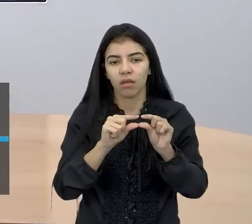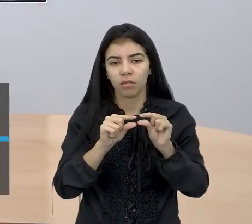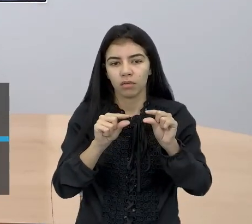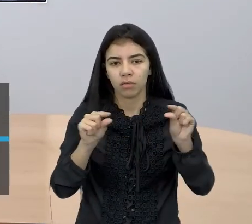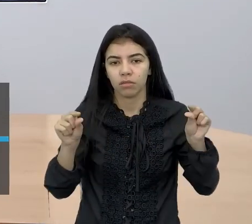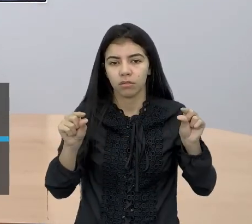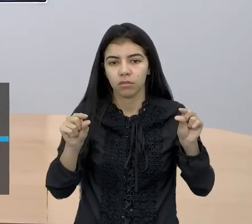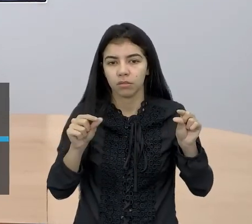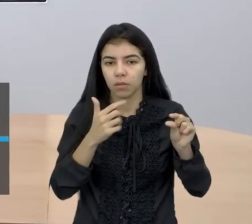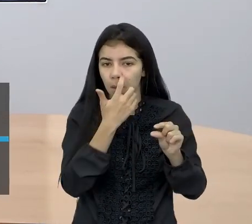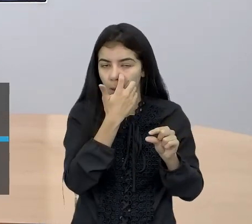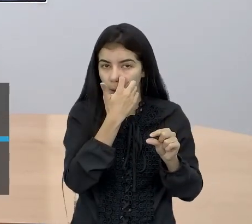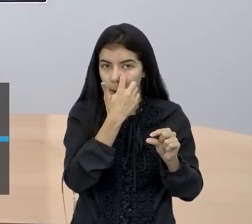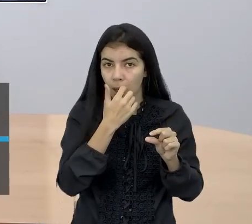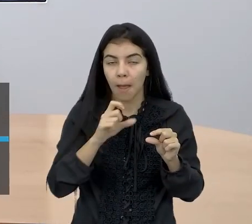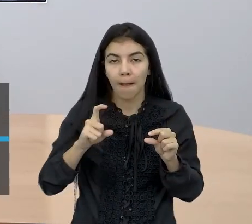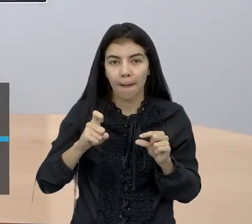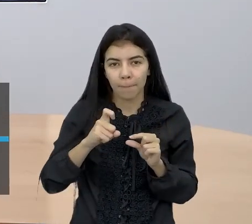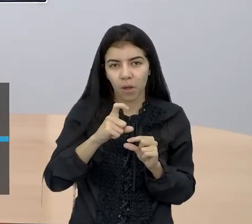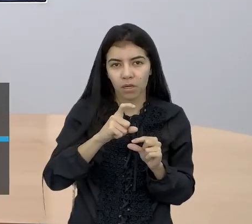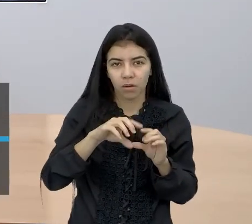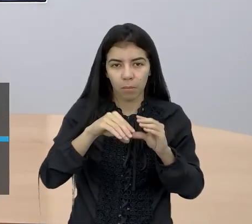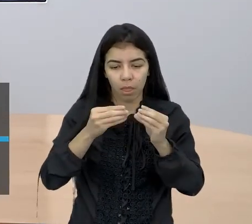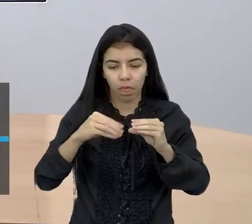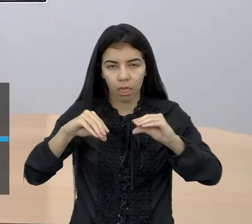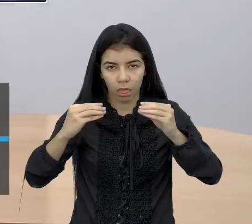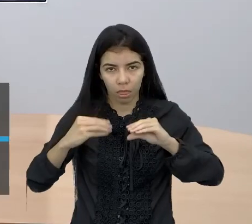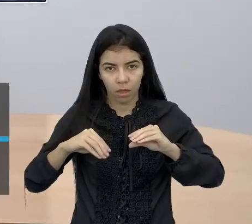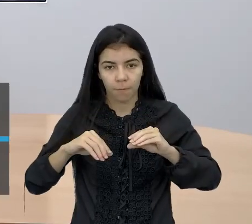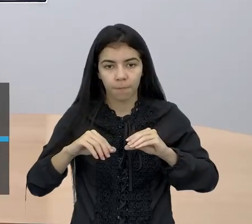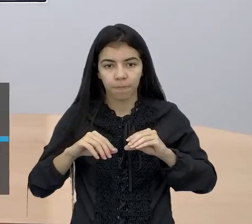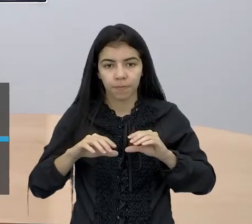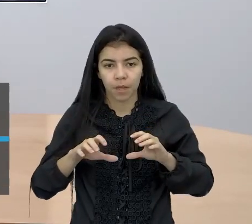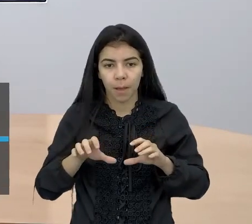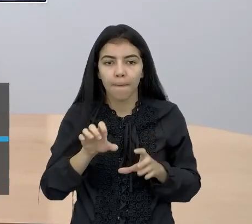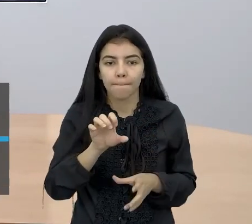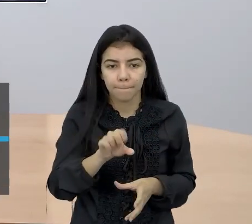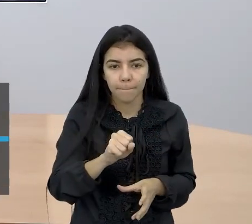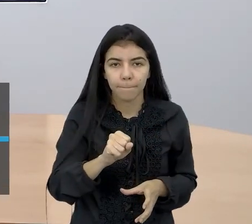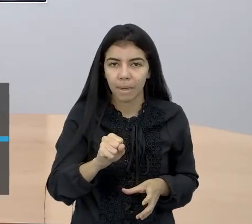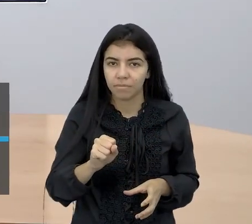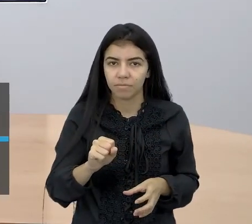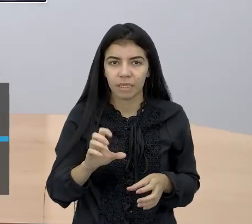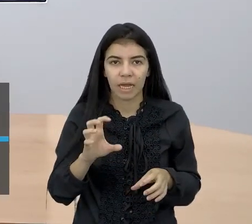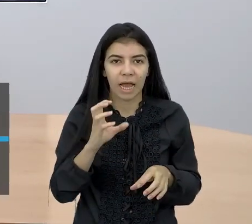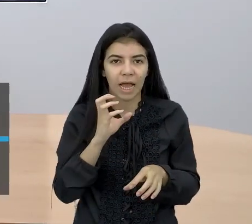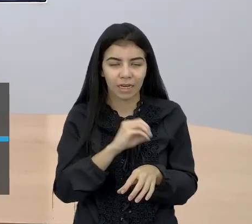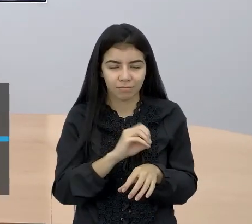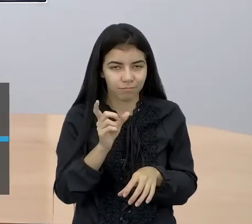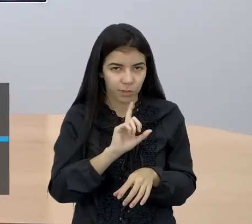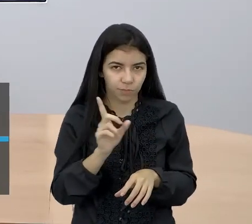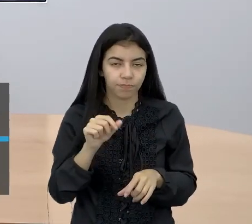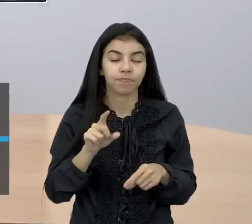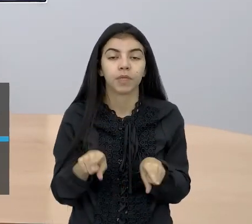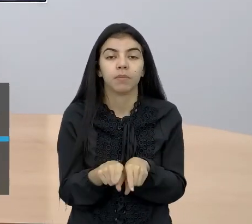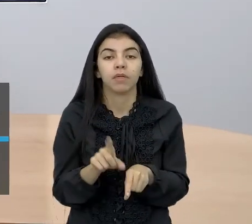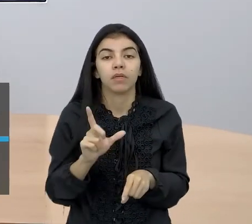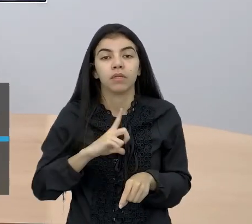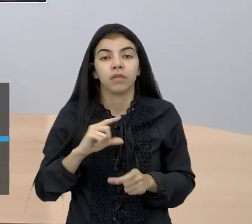mais durinha, né? A minhoca é mais molinha. Não faz mal, gente, pode pegar que ele não morde a gente, tá certo? Então, aí vocês